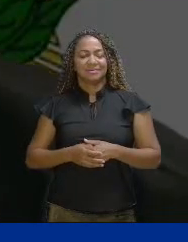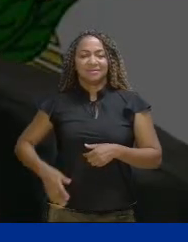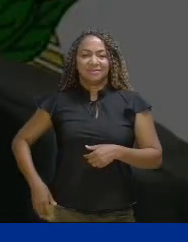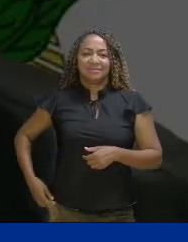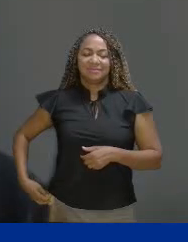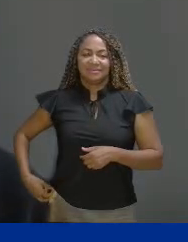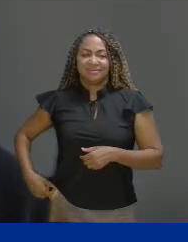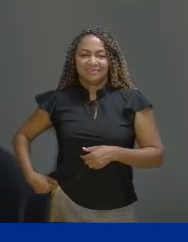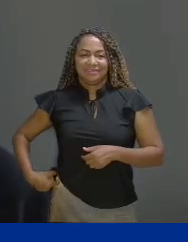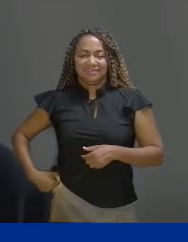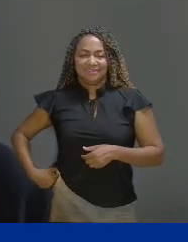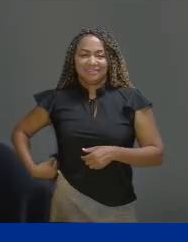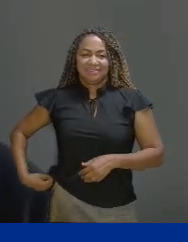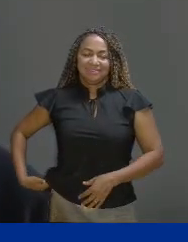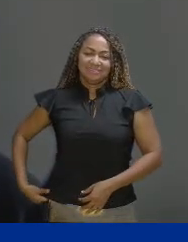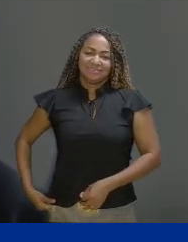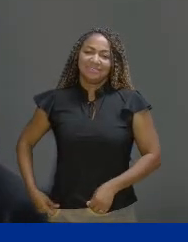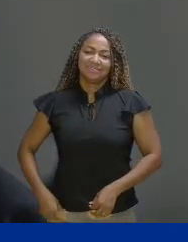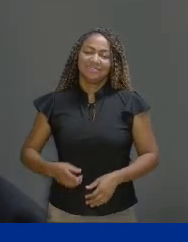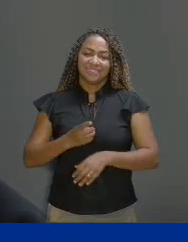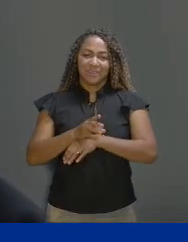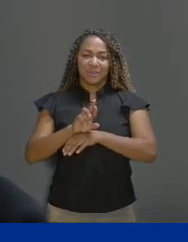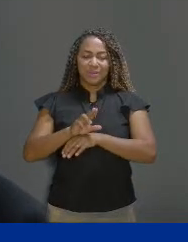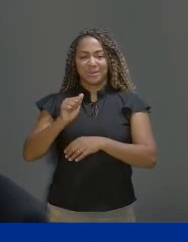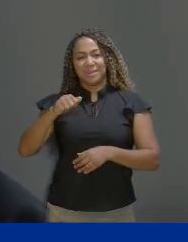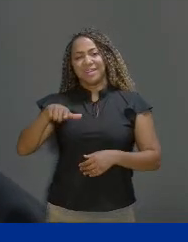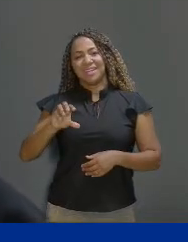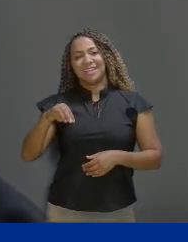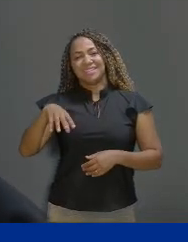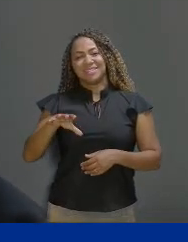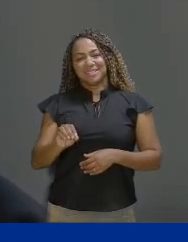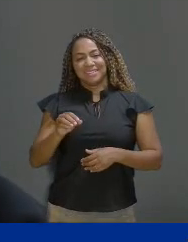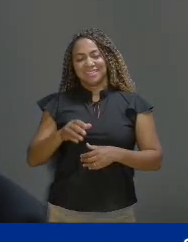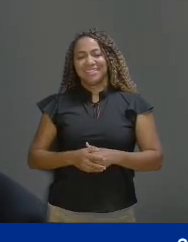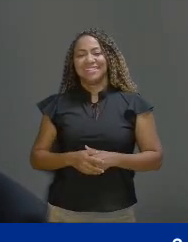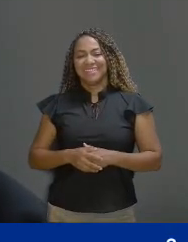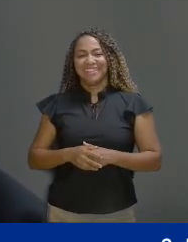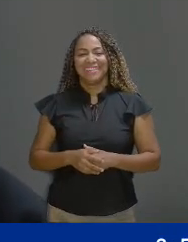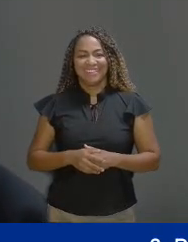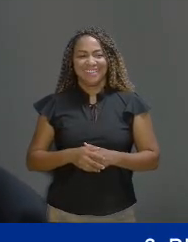vendo? O doutor Anselmo foi gentil e o senhor